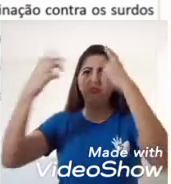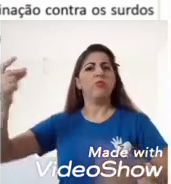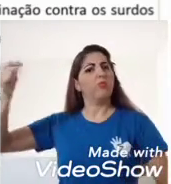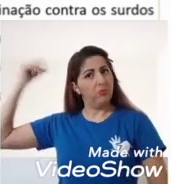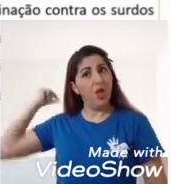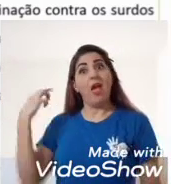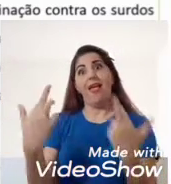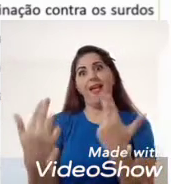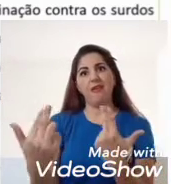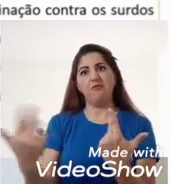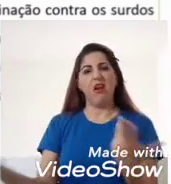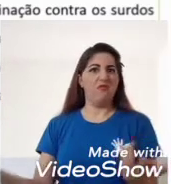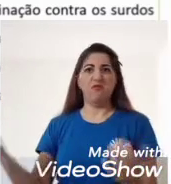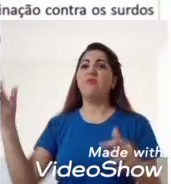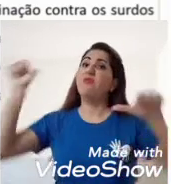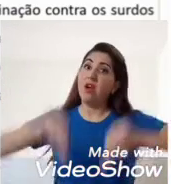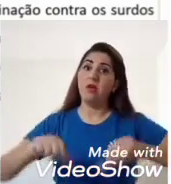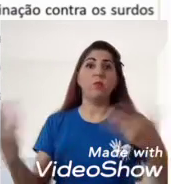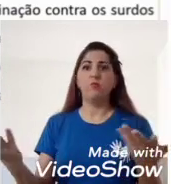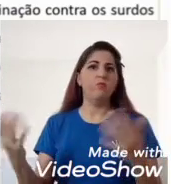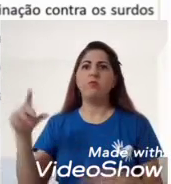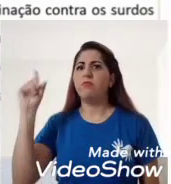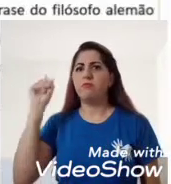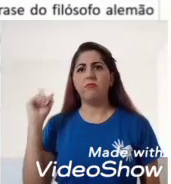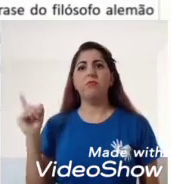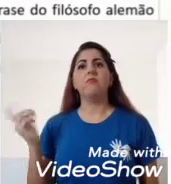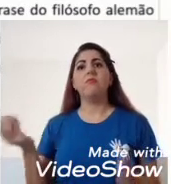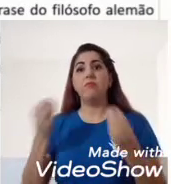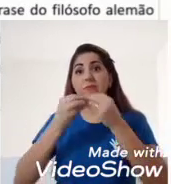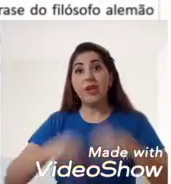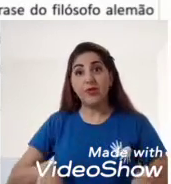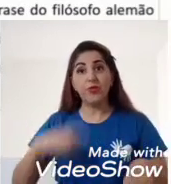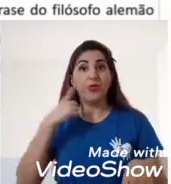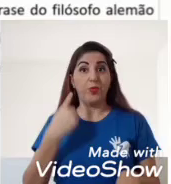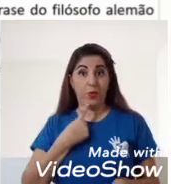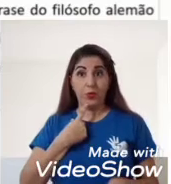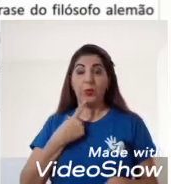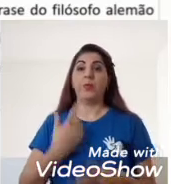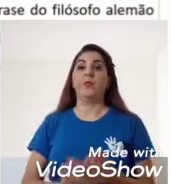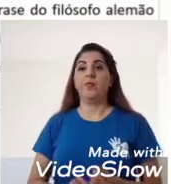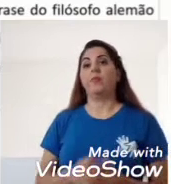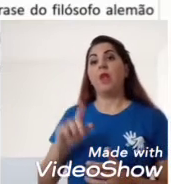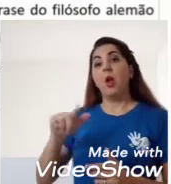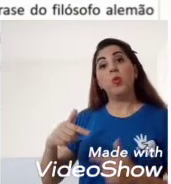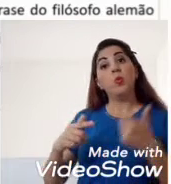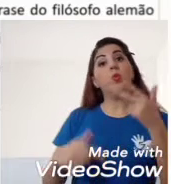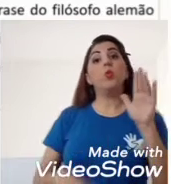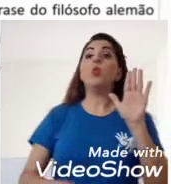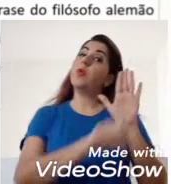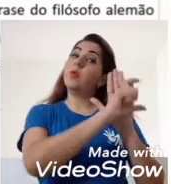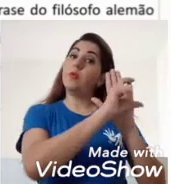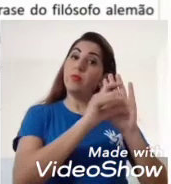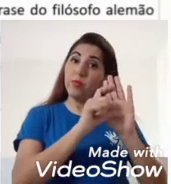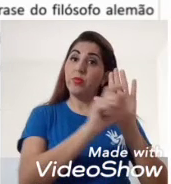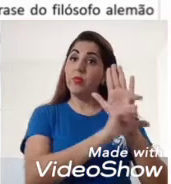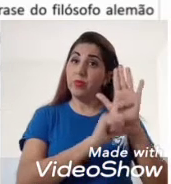retoma aqui o que ela disse na introdução, gente. Olha o segundo parágrafo de desenvolvimento dela,